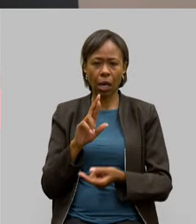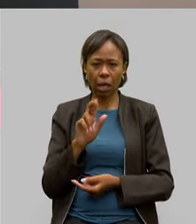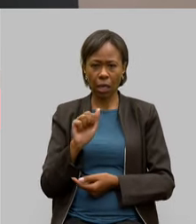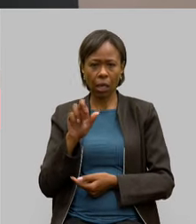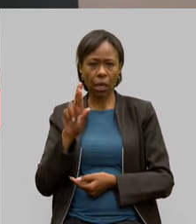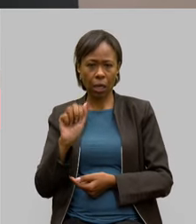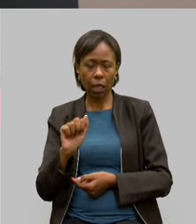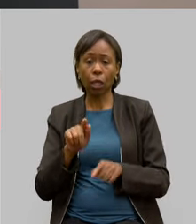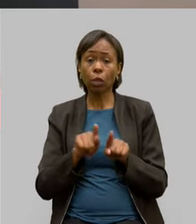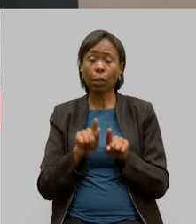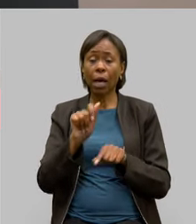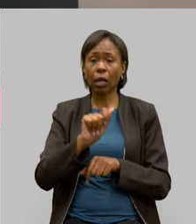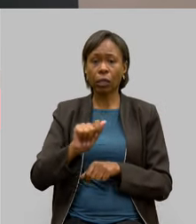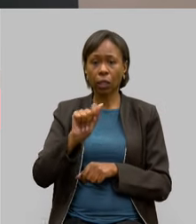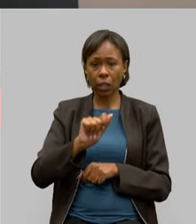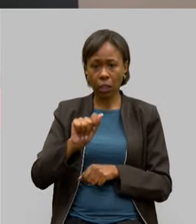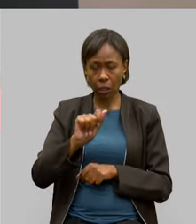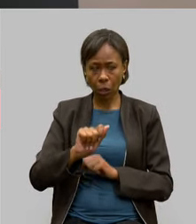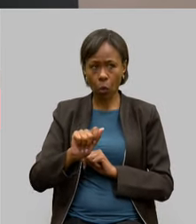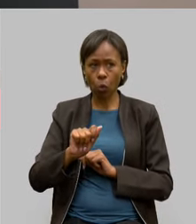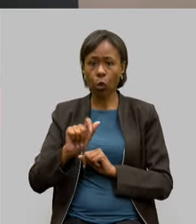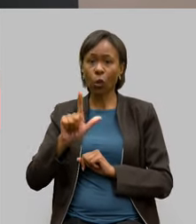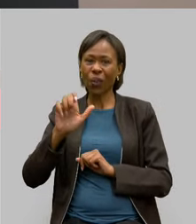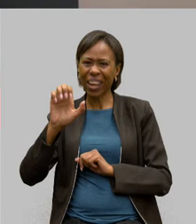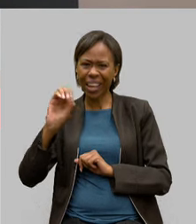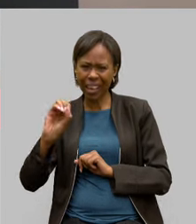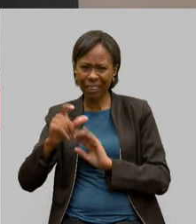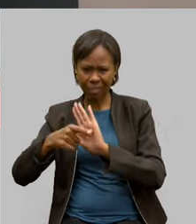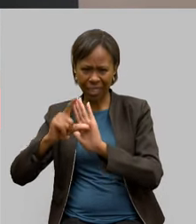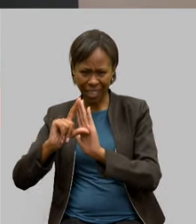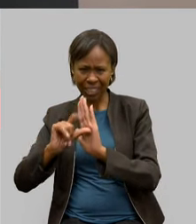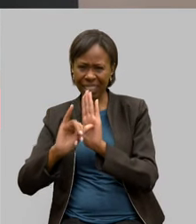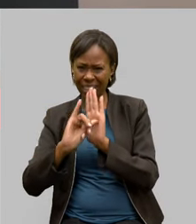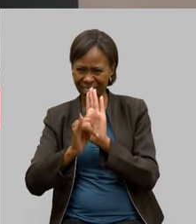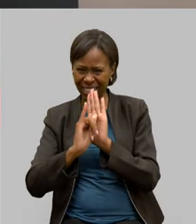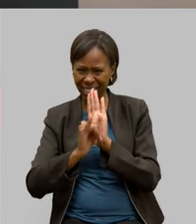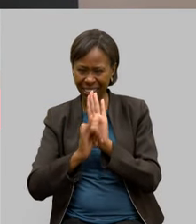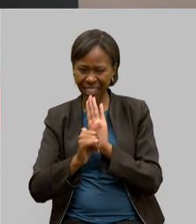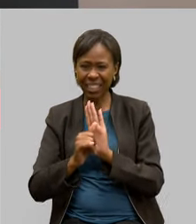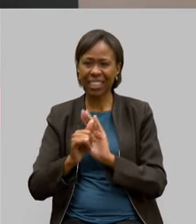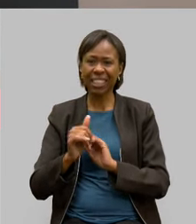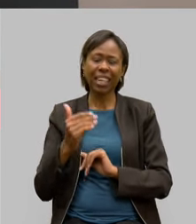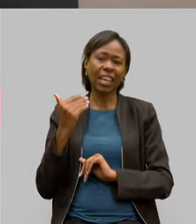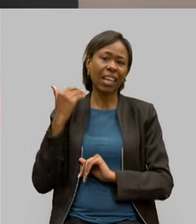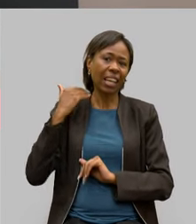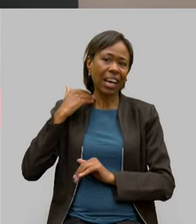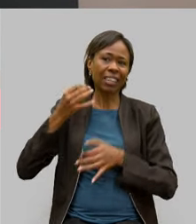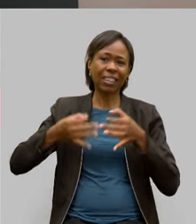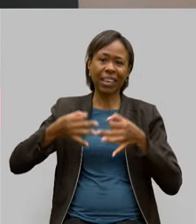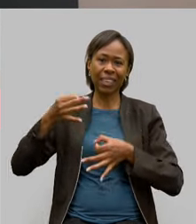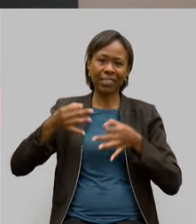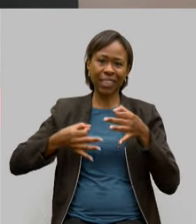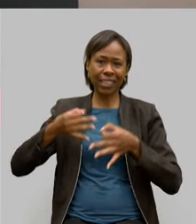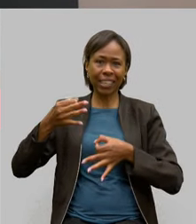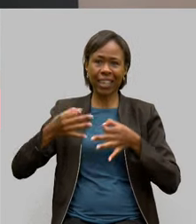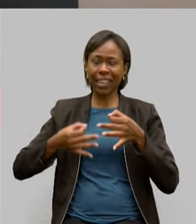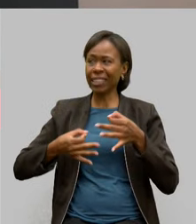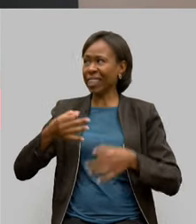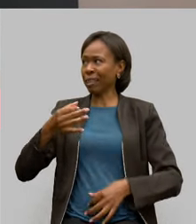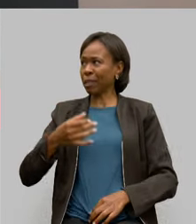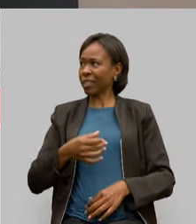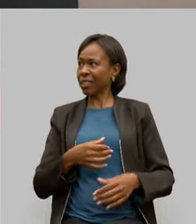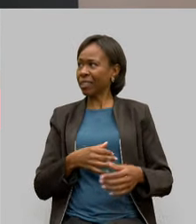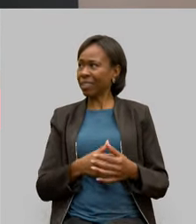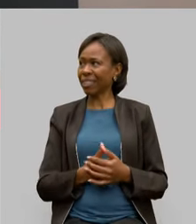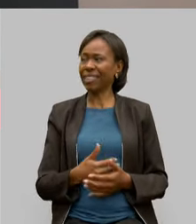Dr Léo que nos indicou fez essa ponte com a Francis Line que é lá de Juiz de Fora que atende pacientes negros periféricos de